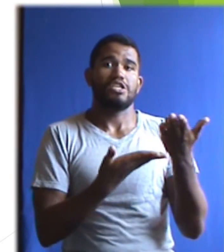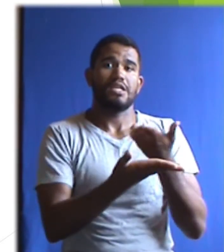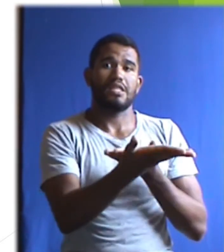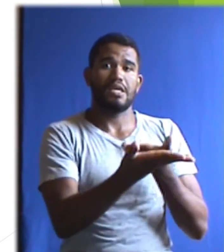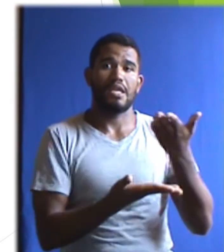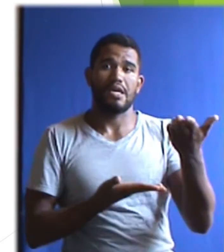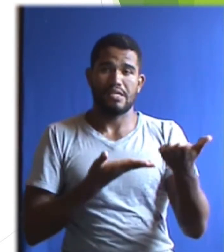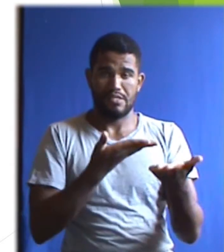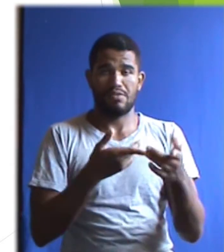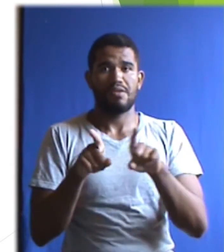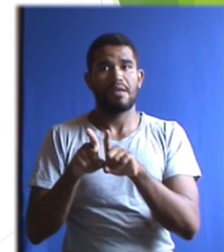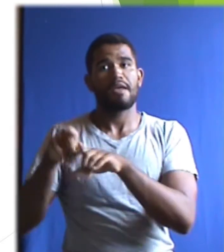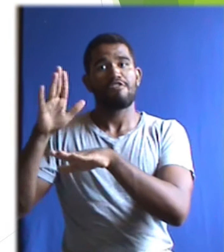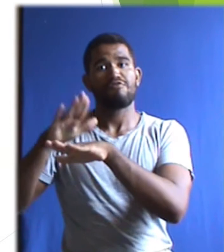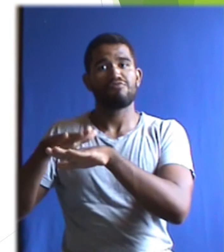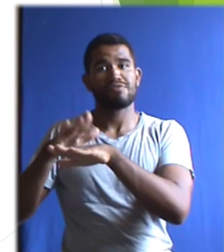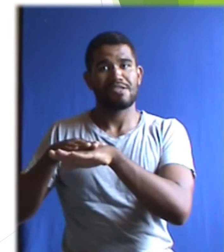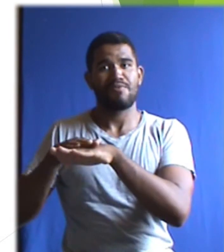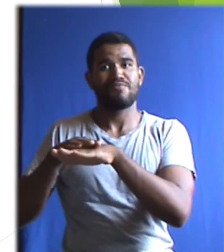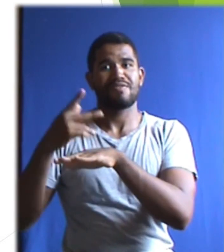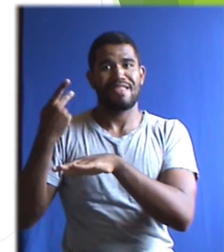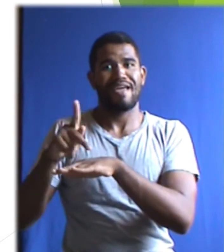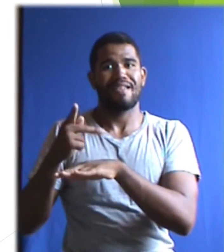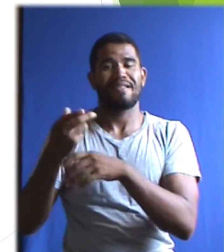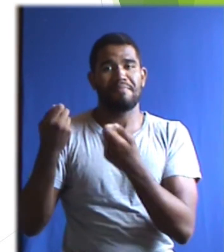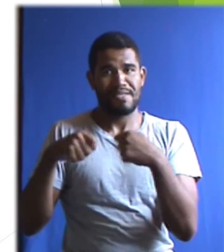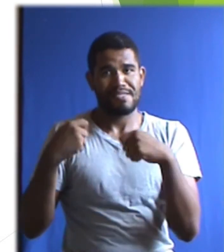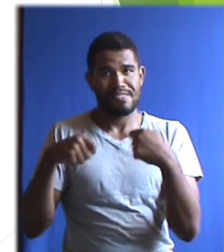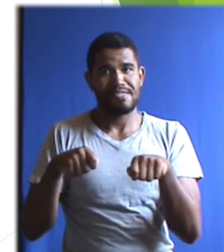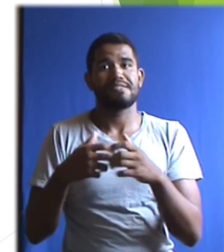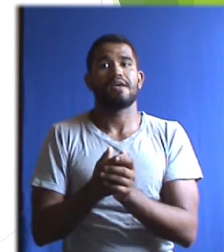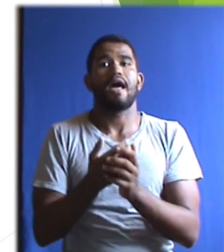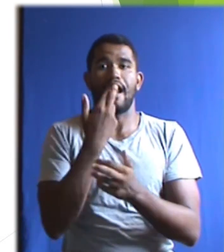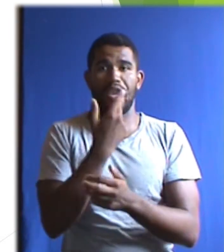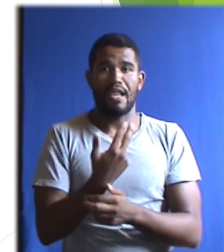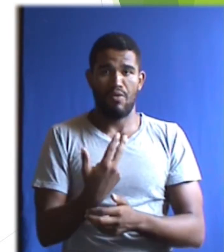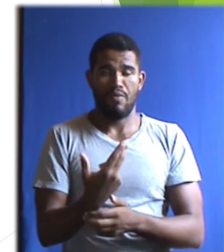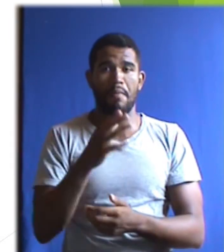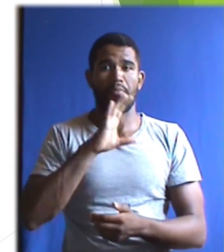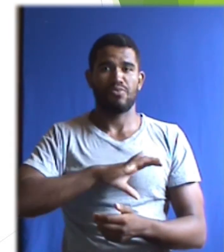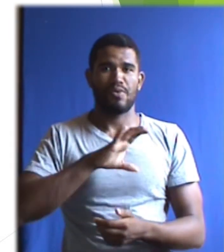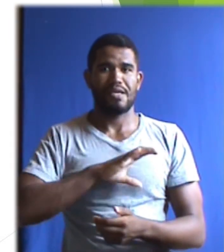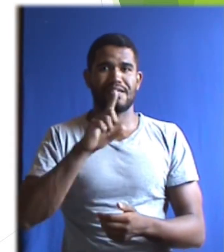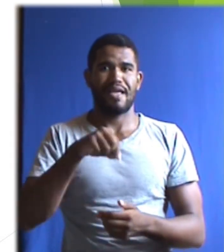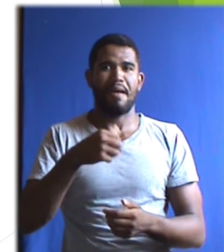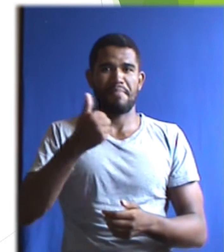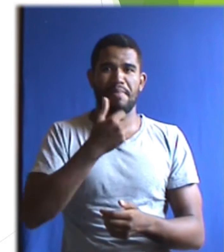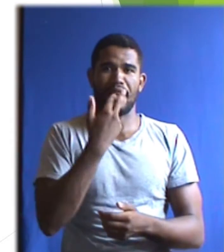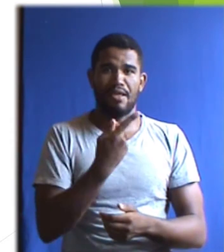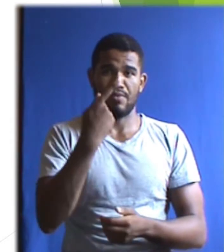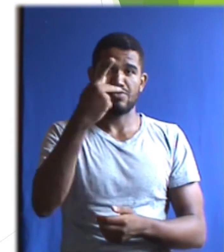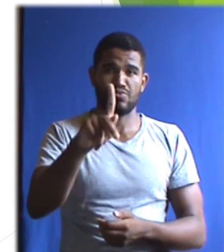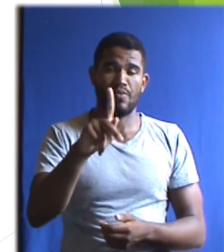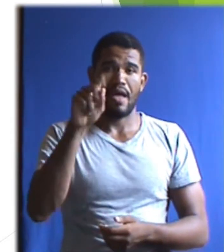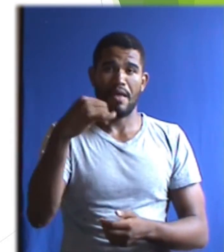interação e função para existir. A questão da prática social da língua materna, e prática social é uma